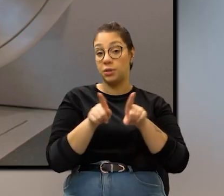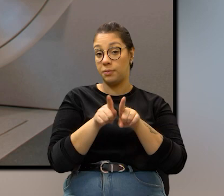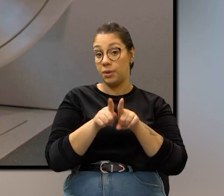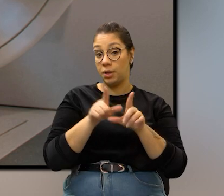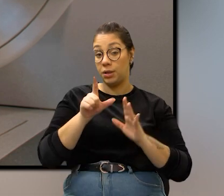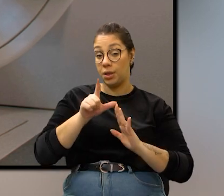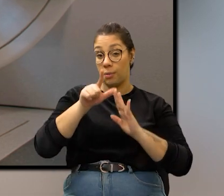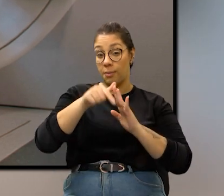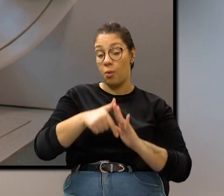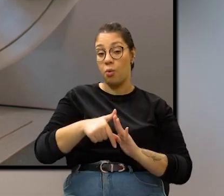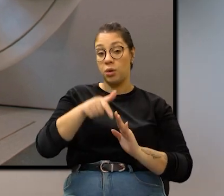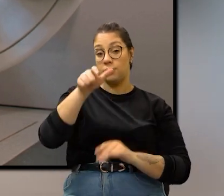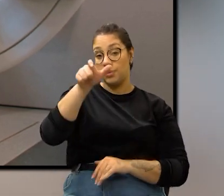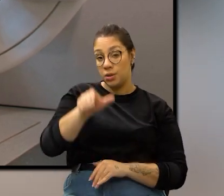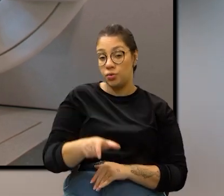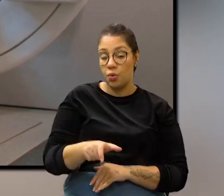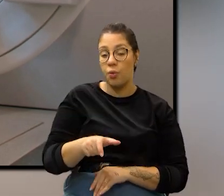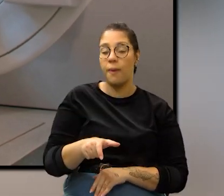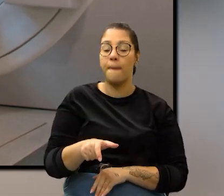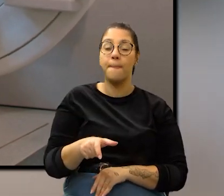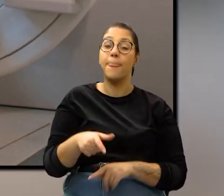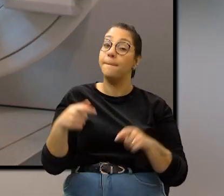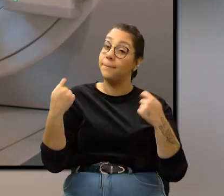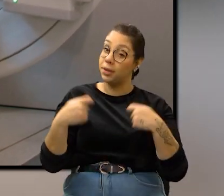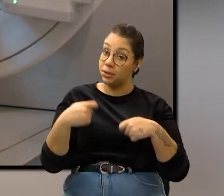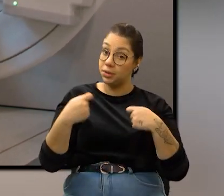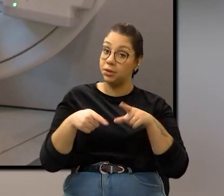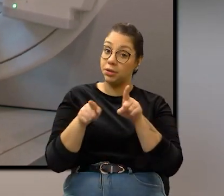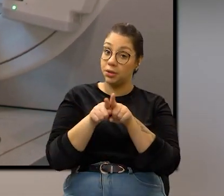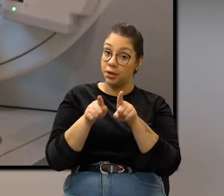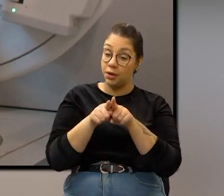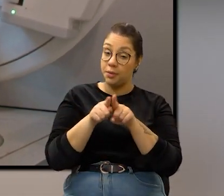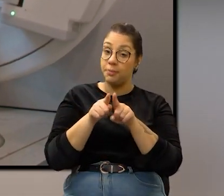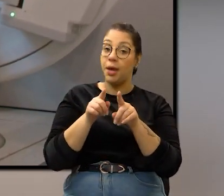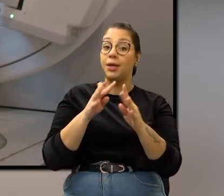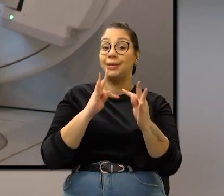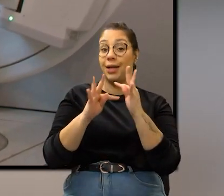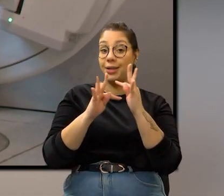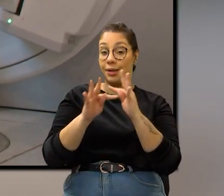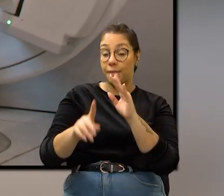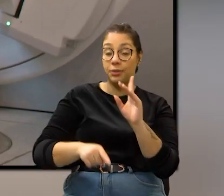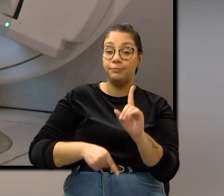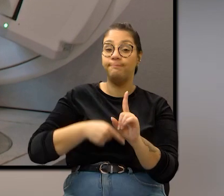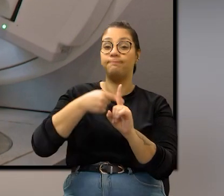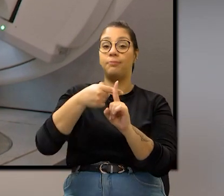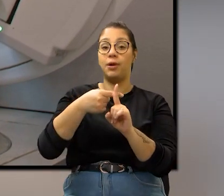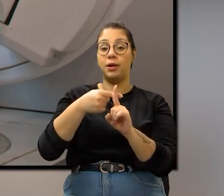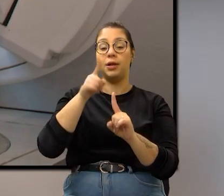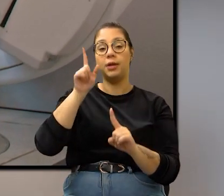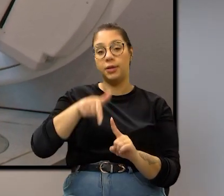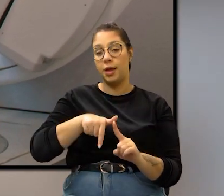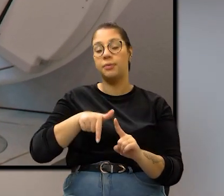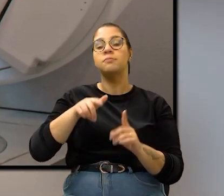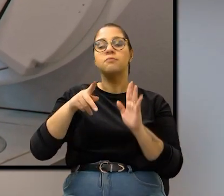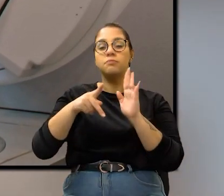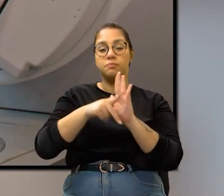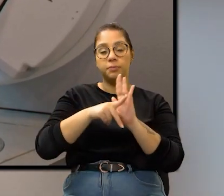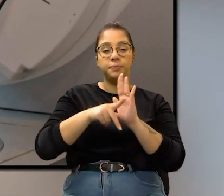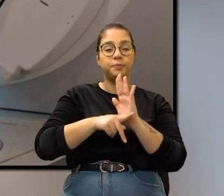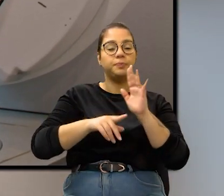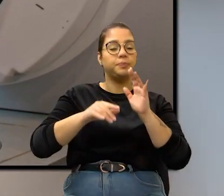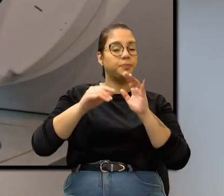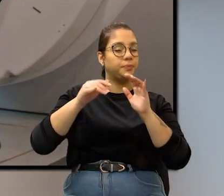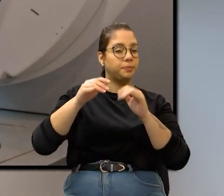vezes, depois, o paciente ele vai precisar de tratamentos complementares,